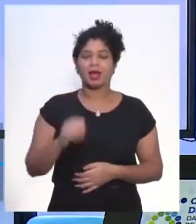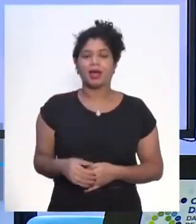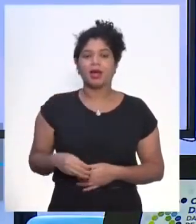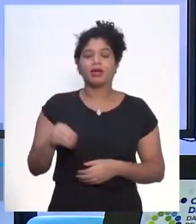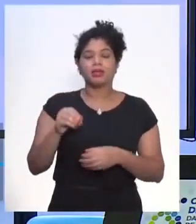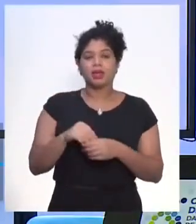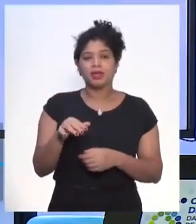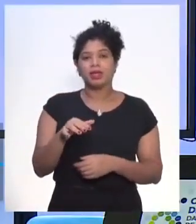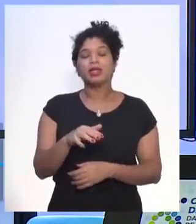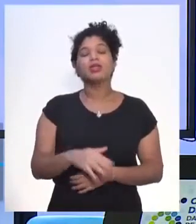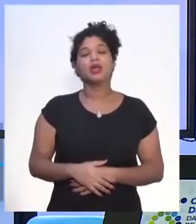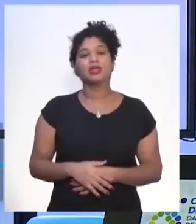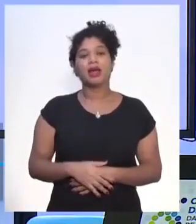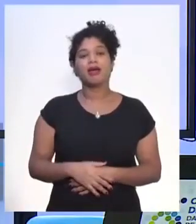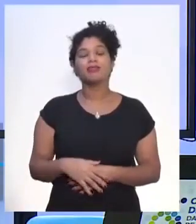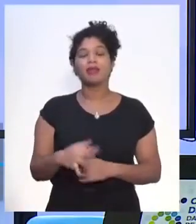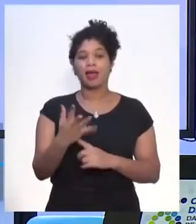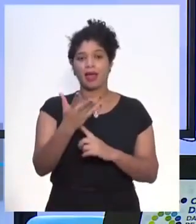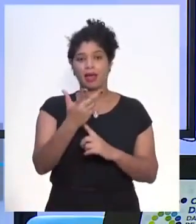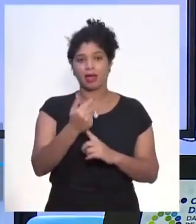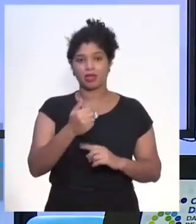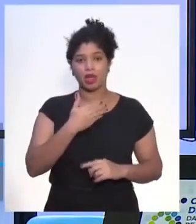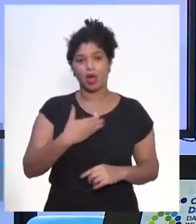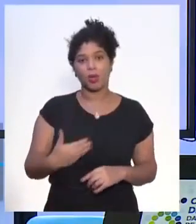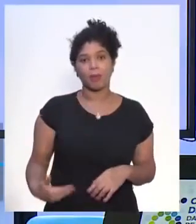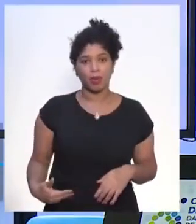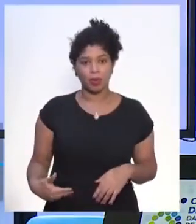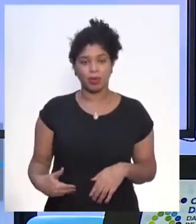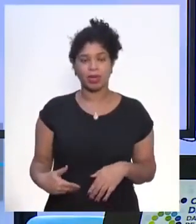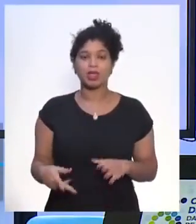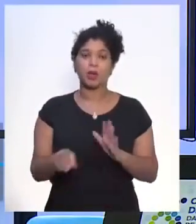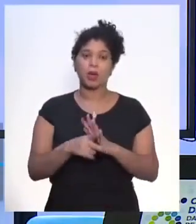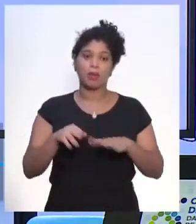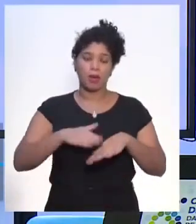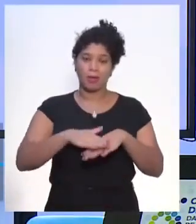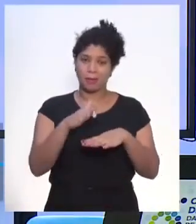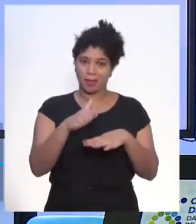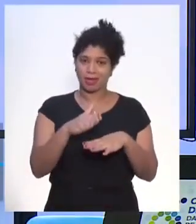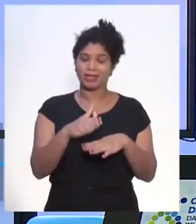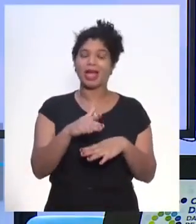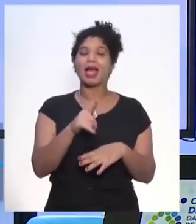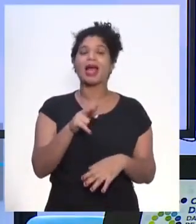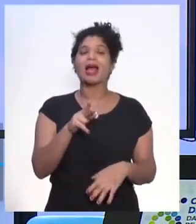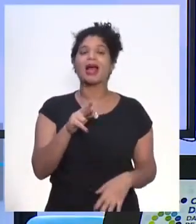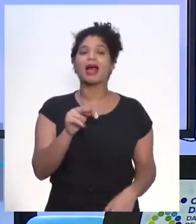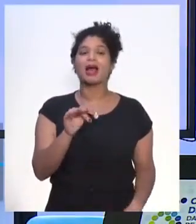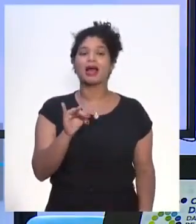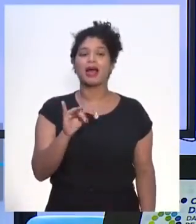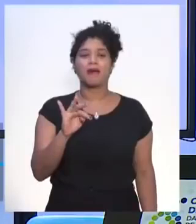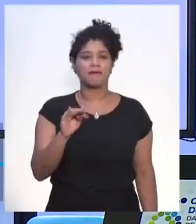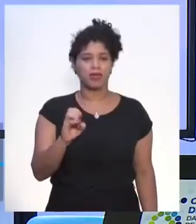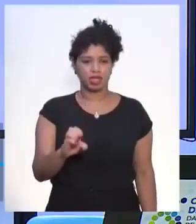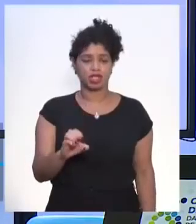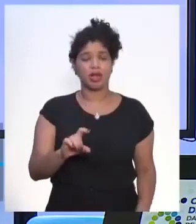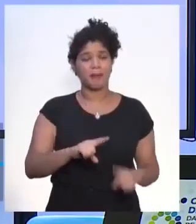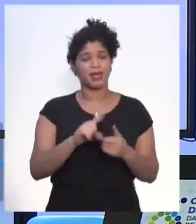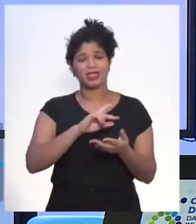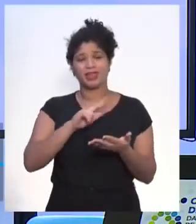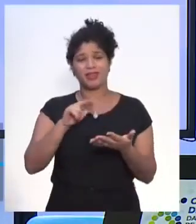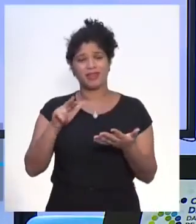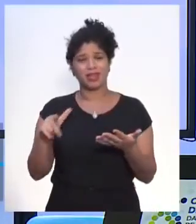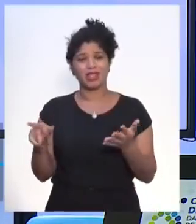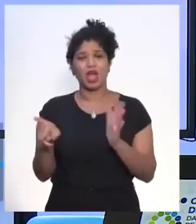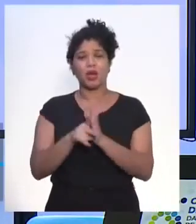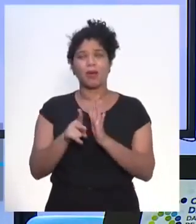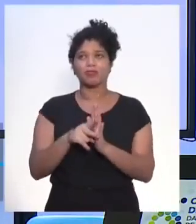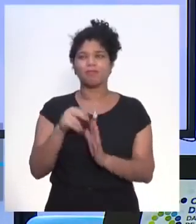arte pública, né, hoje a gente falou especialmente, deu mais ênfase ao grafite. Mas lembre-se, a arte pública é toda a arte, né, que ela